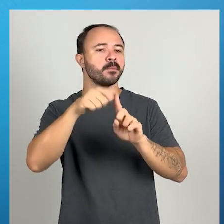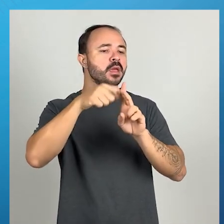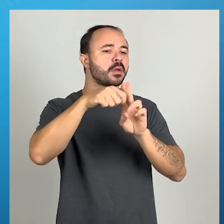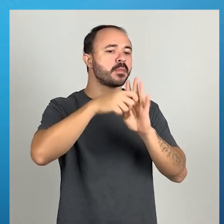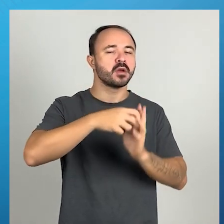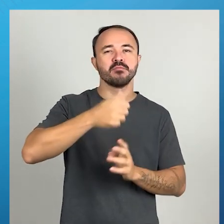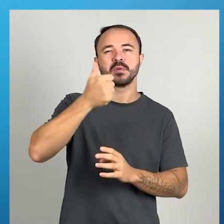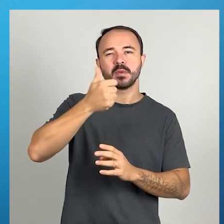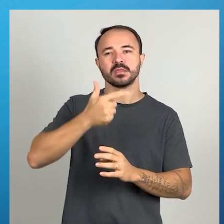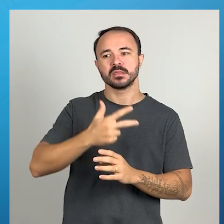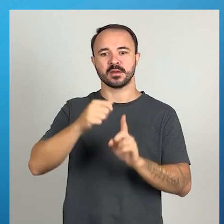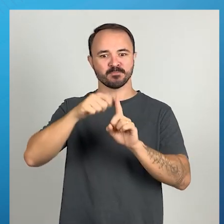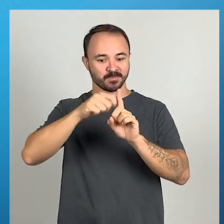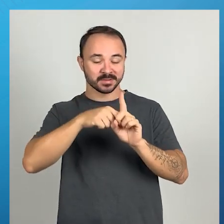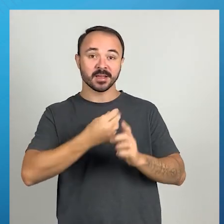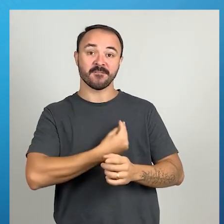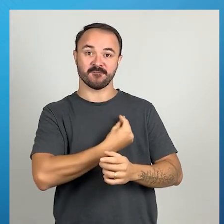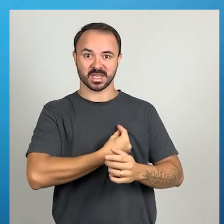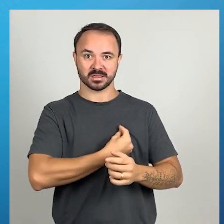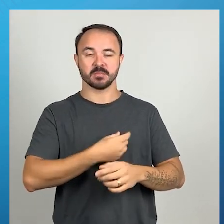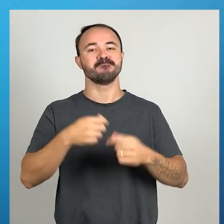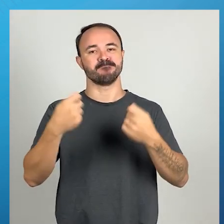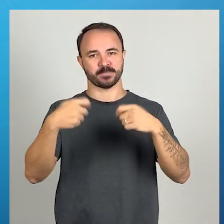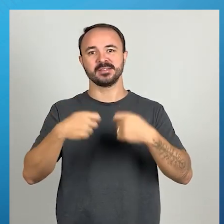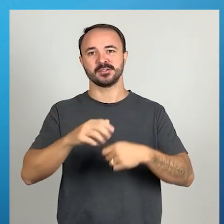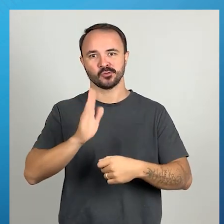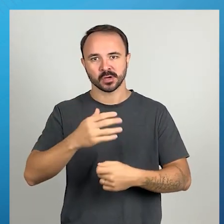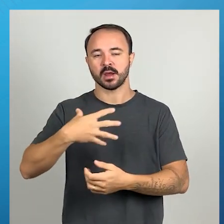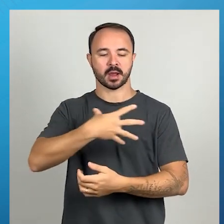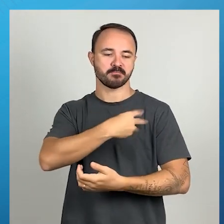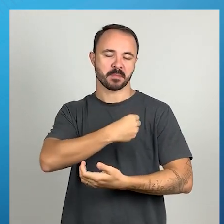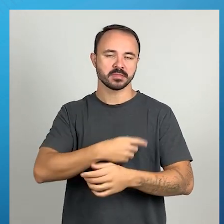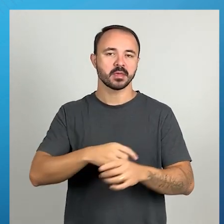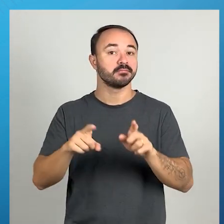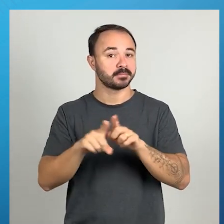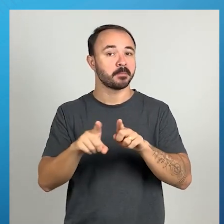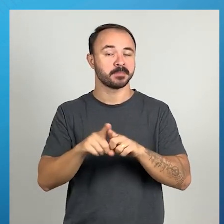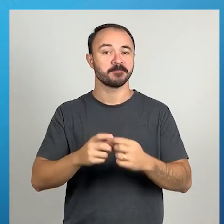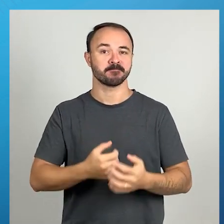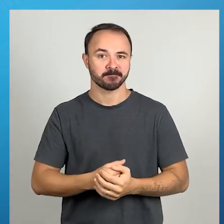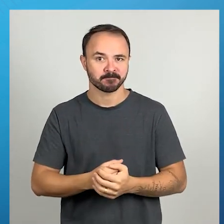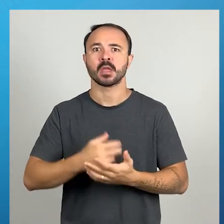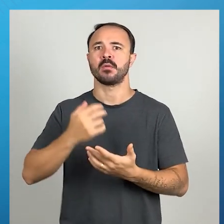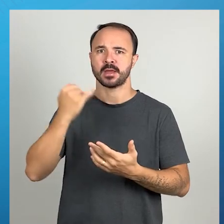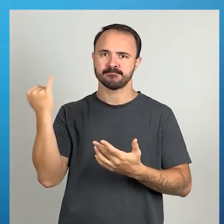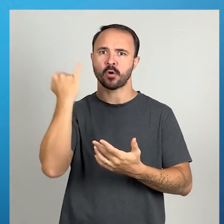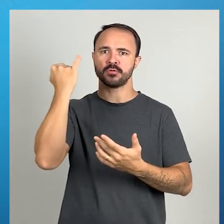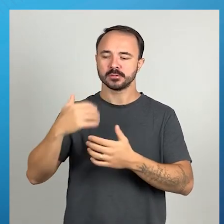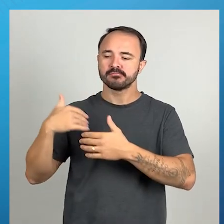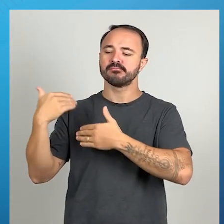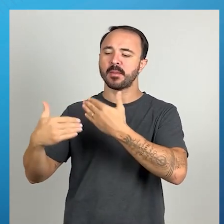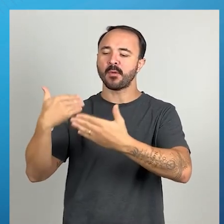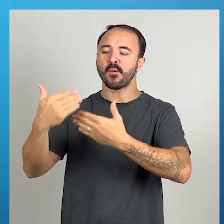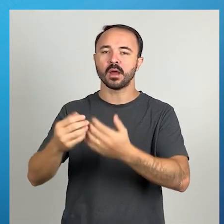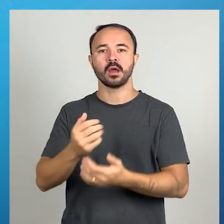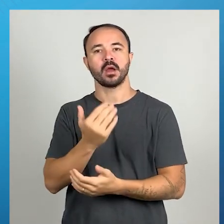Logo que inicia o processo da introdução alimentar, é importante que essa criança ela tenha sempre ali um prato bem colorido, né, para que ela